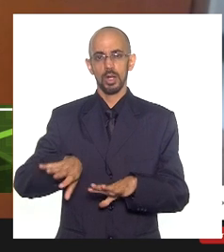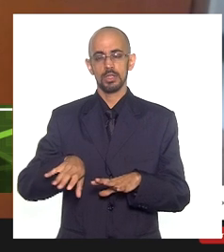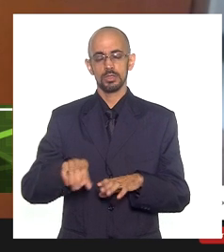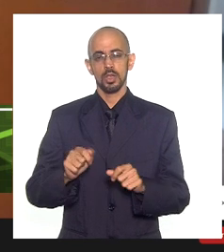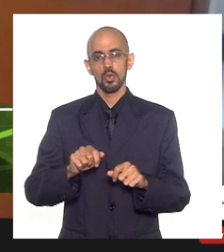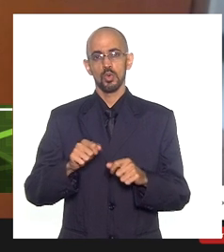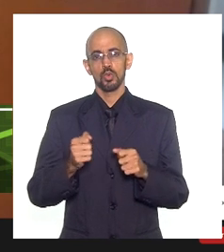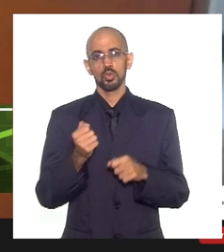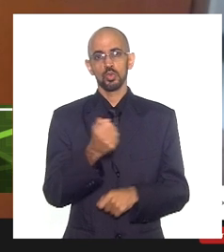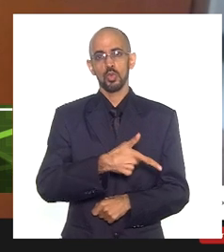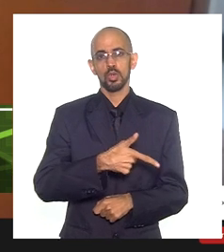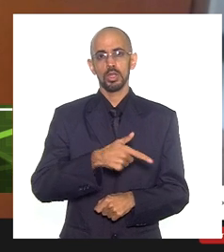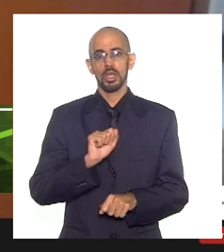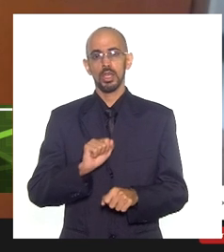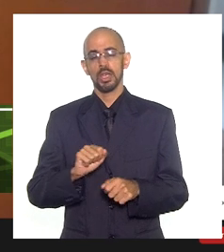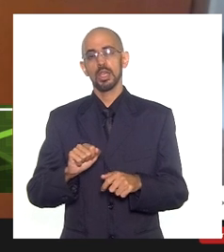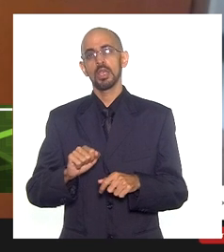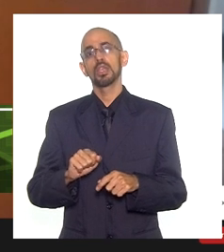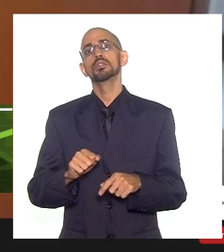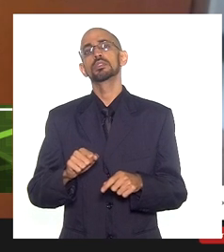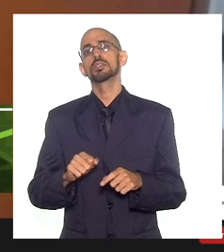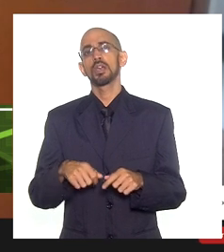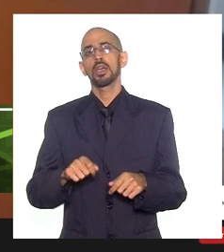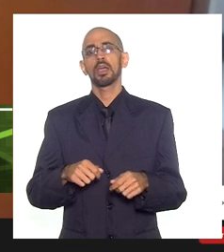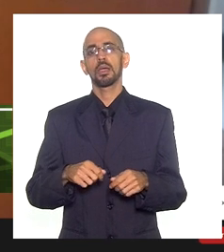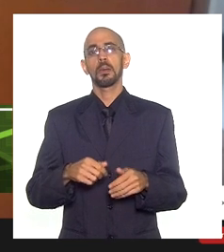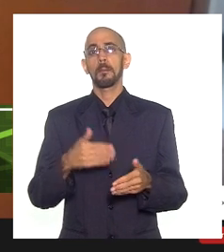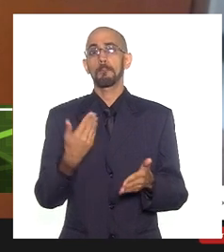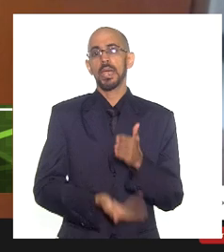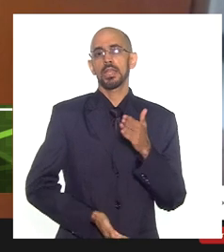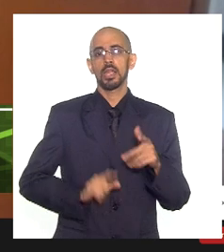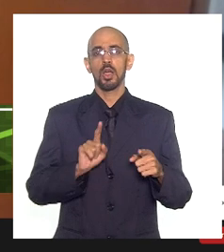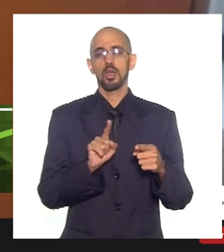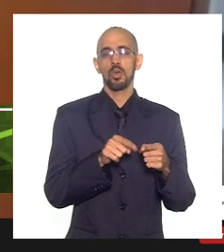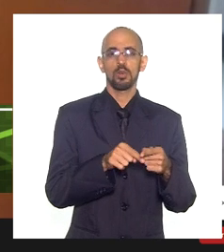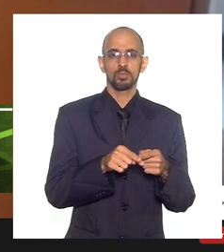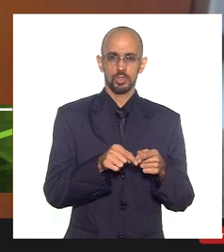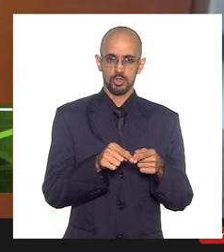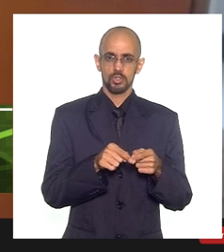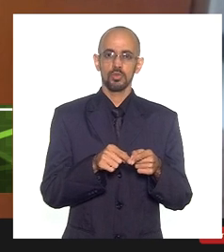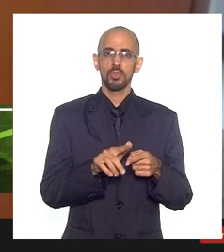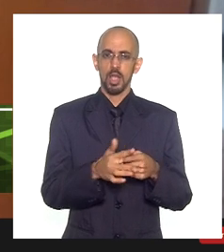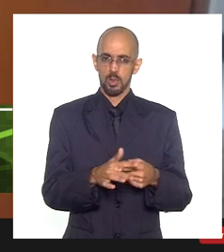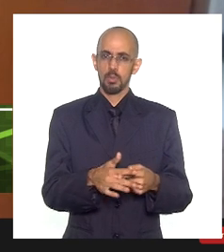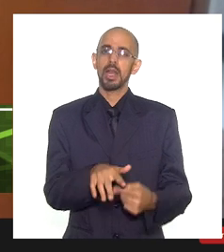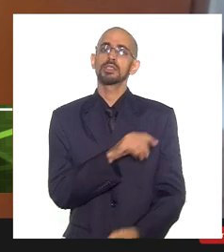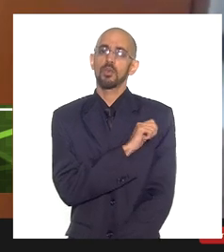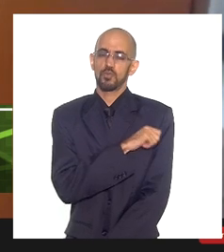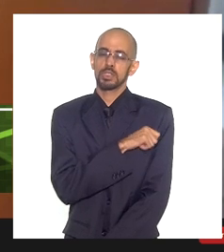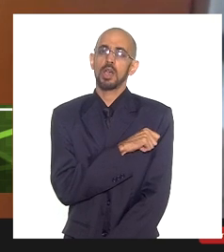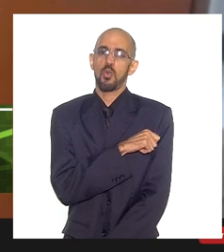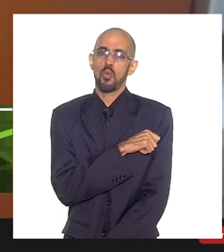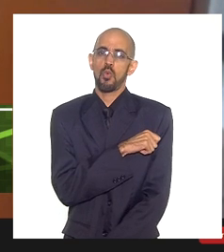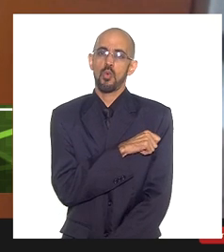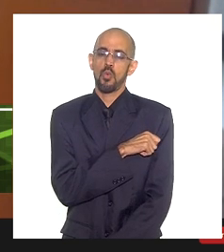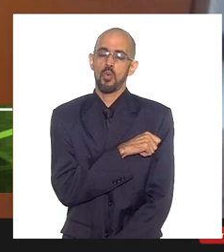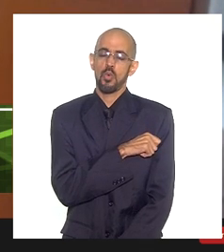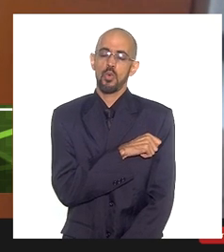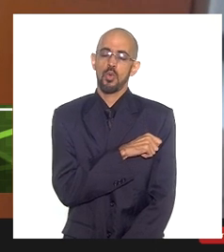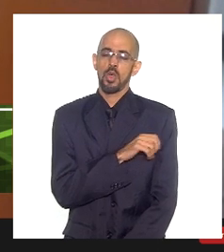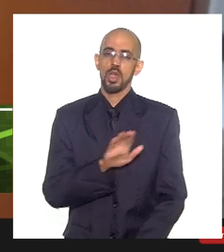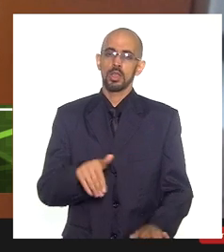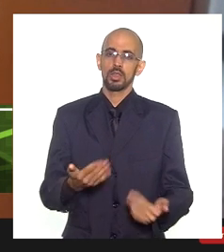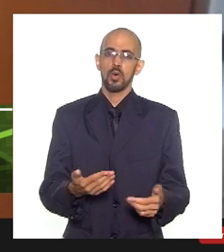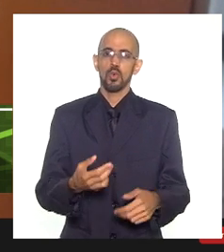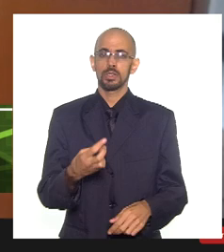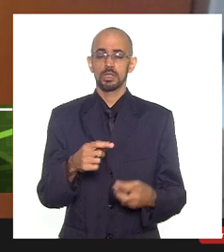do regime de recuperação fiscal esses três pontos que eu levantei do Odessa